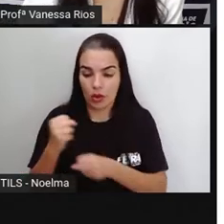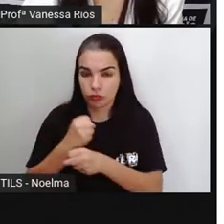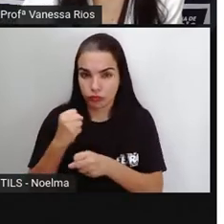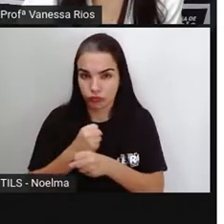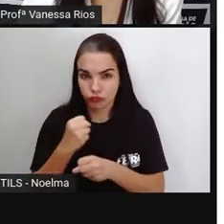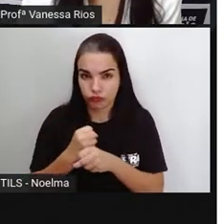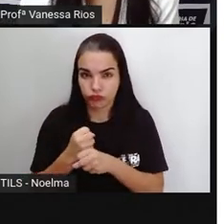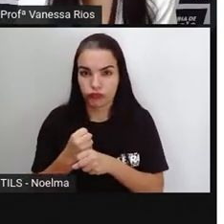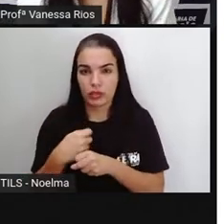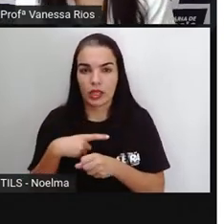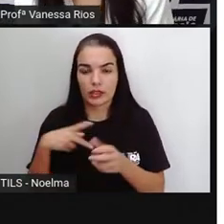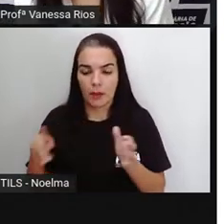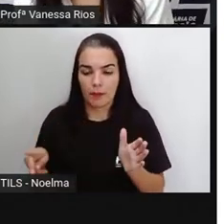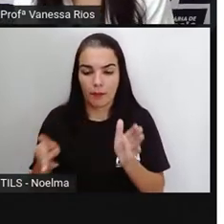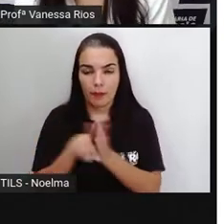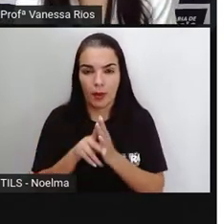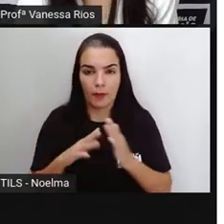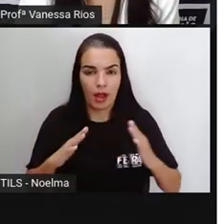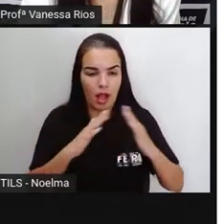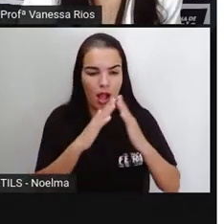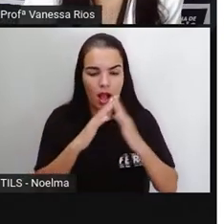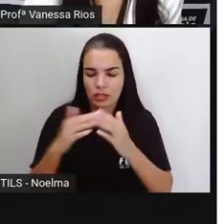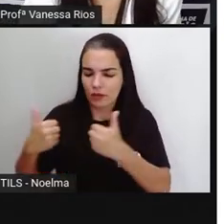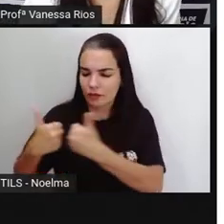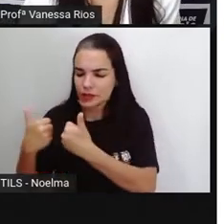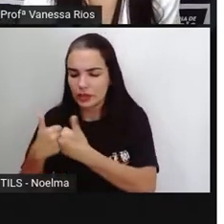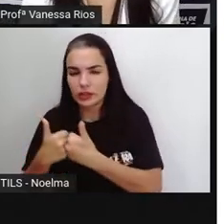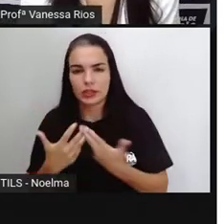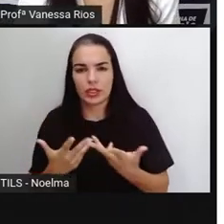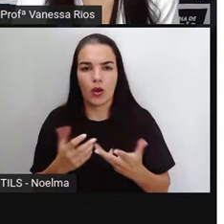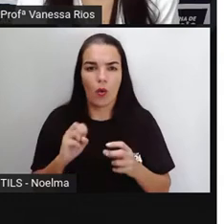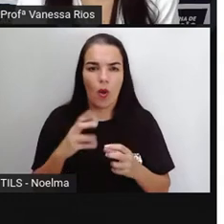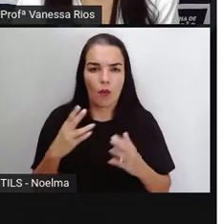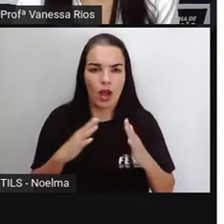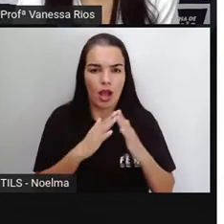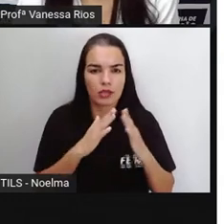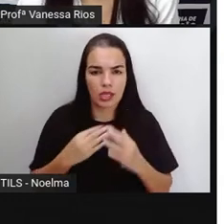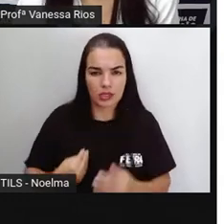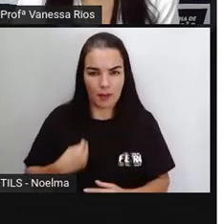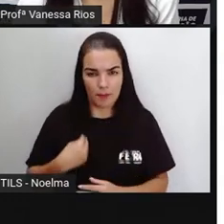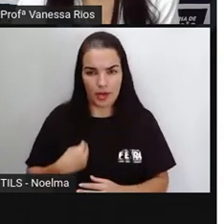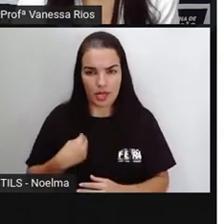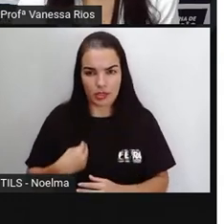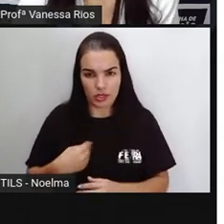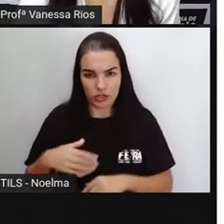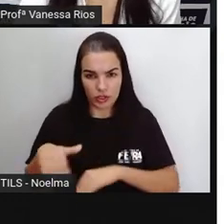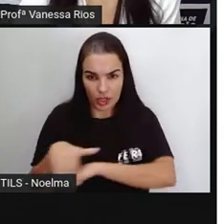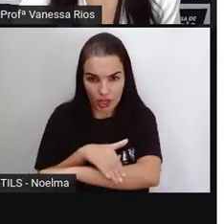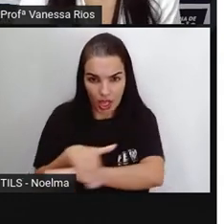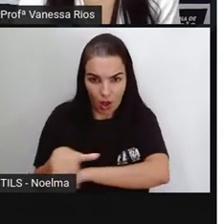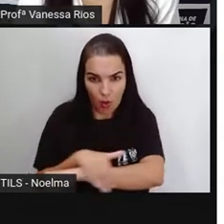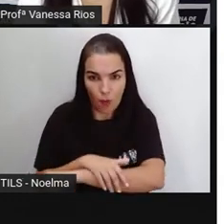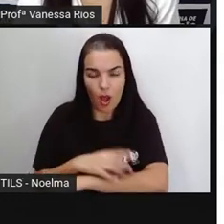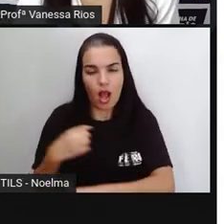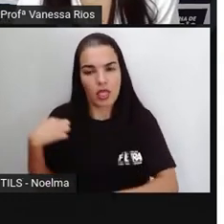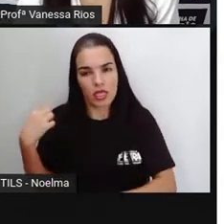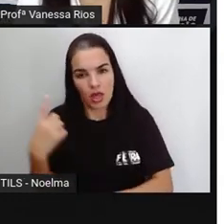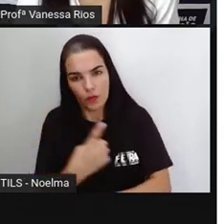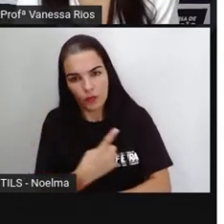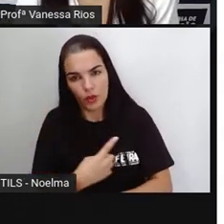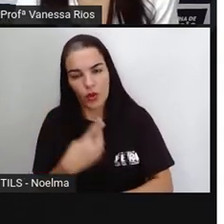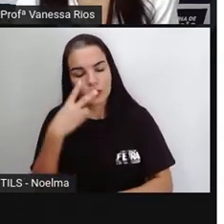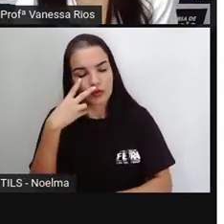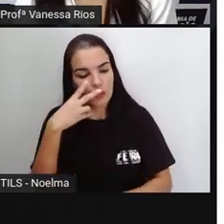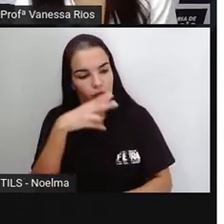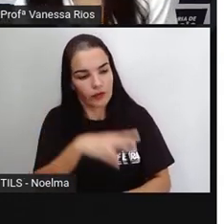aí a nossa casa, a casa do vizinho, né, as casas que estão presentes na nossa rua, a gente consegue ver figuras